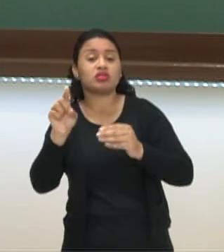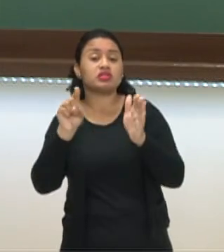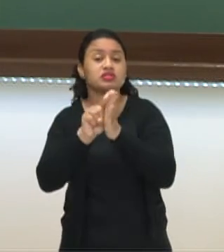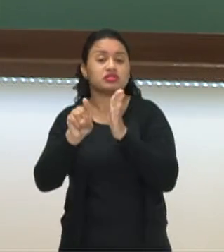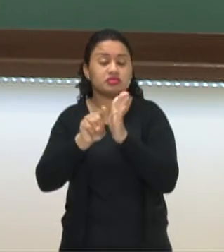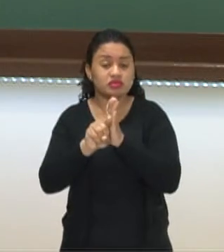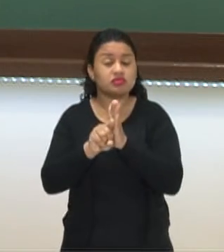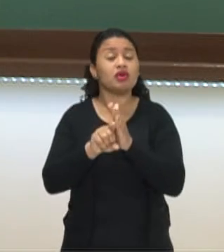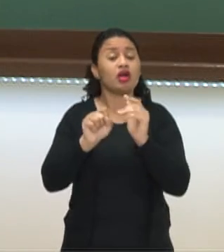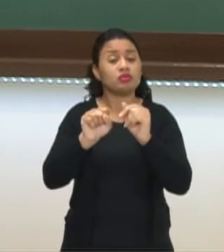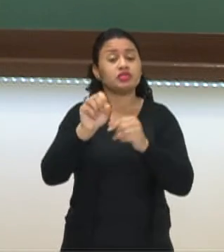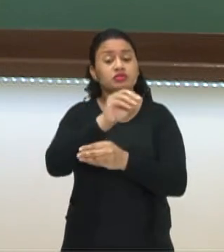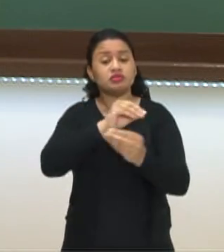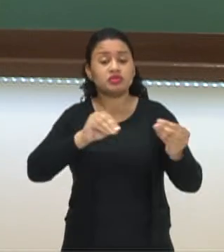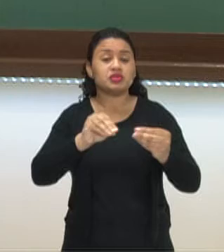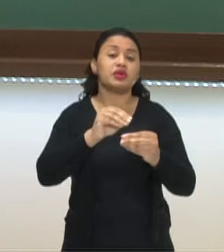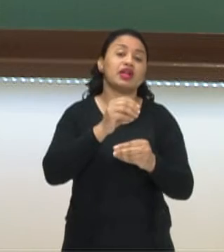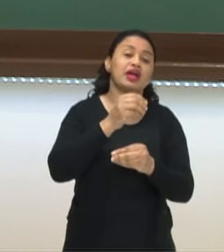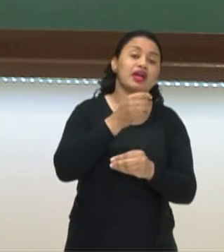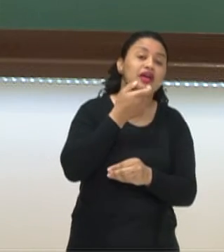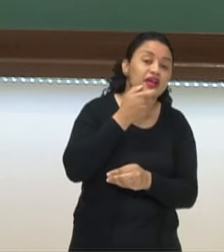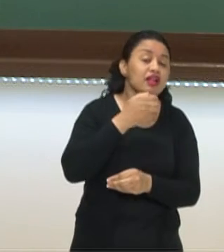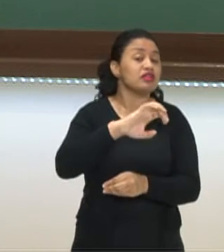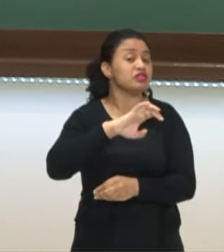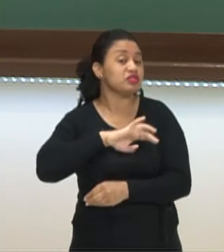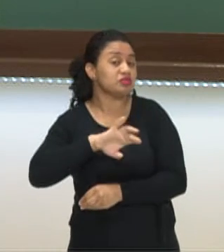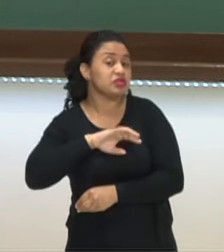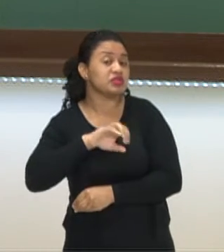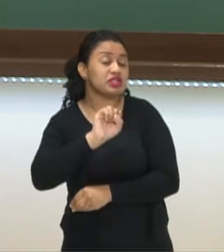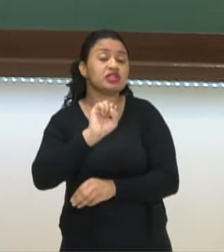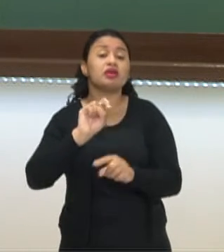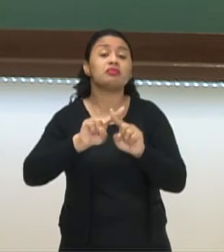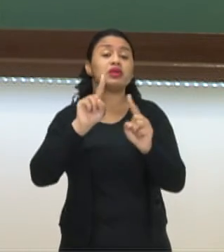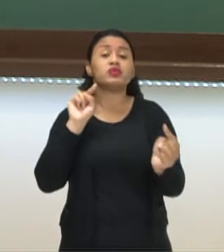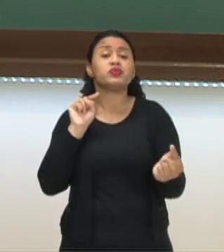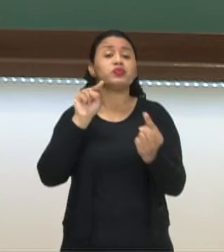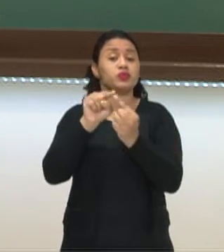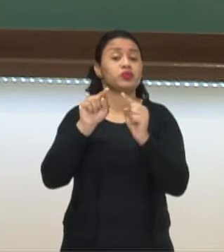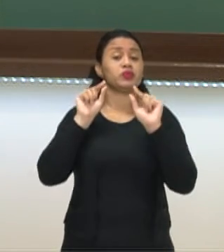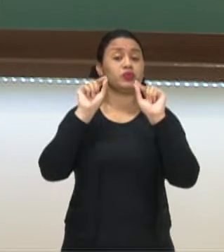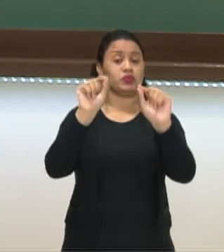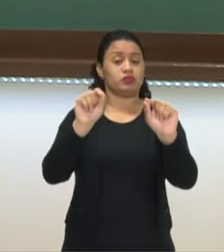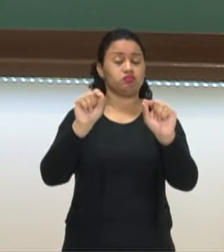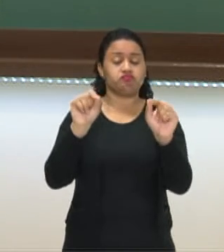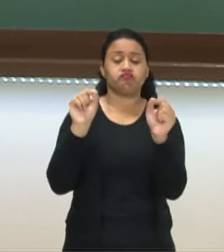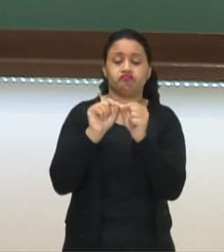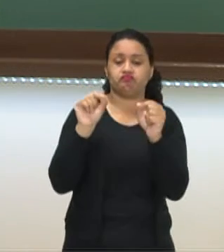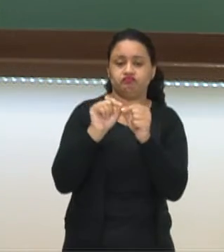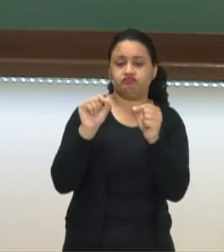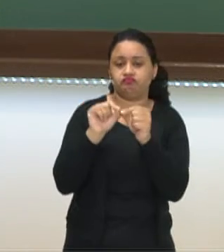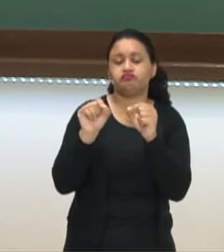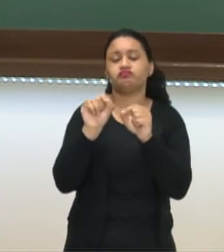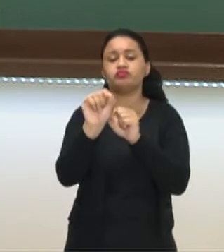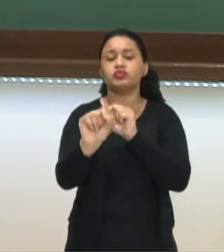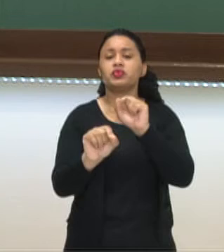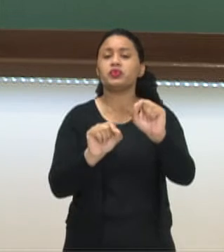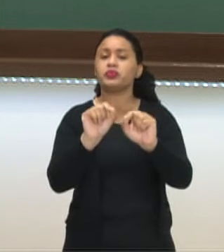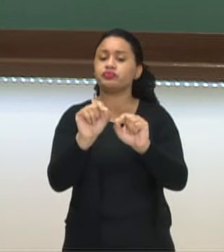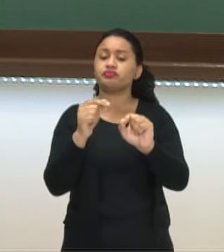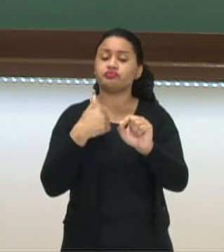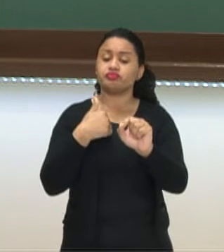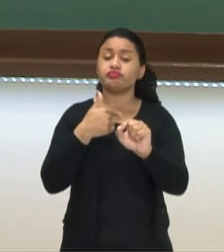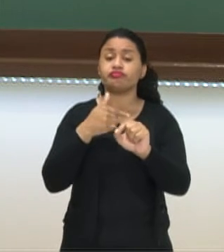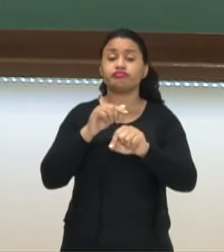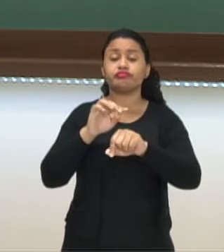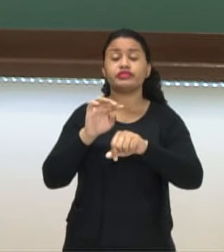E a gente pode misturar português e inglês, sim. O objetivo é nós fazermos, então, essa